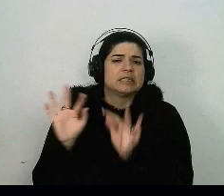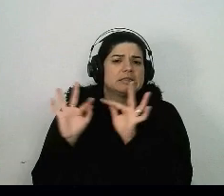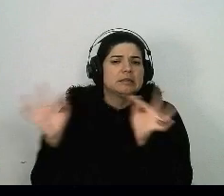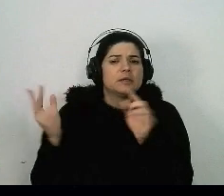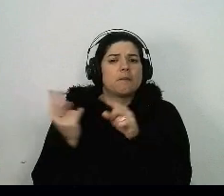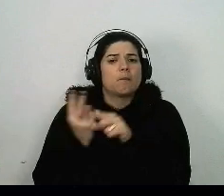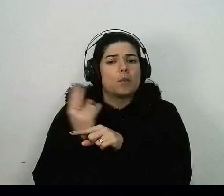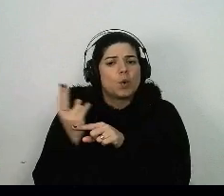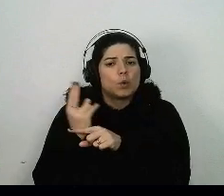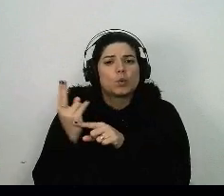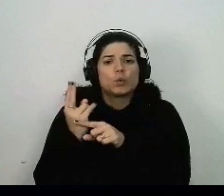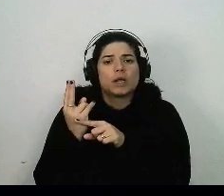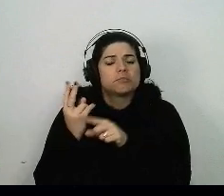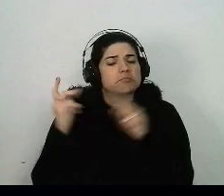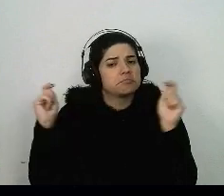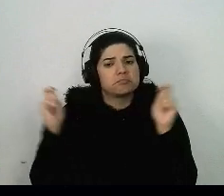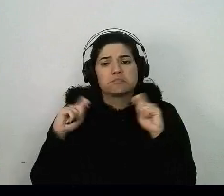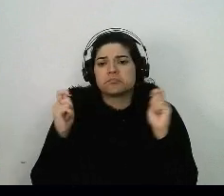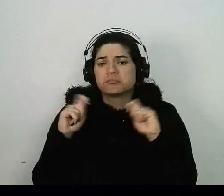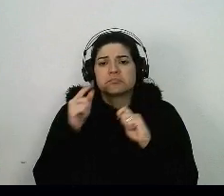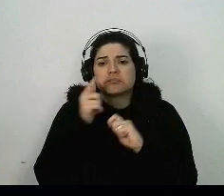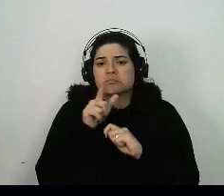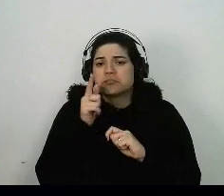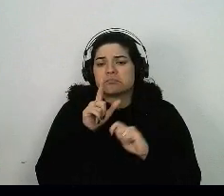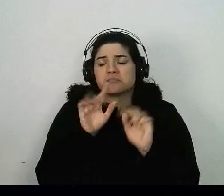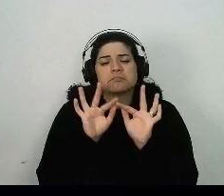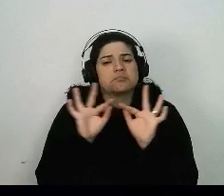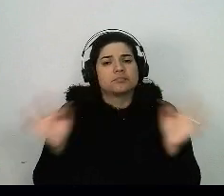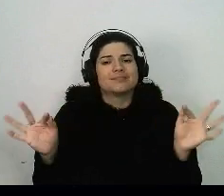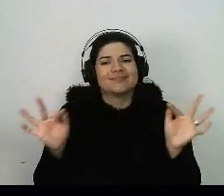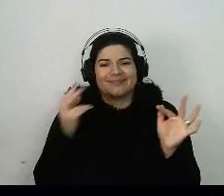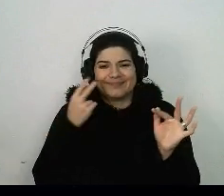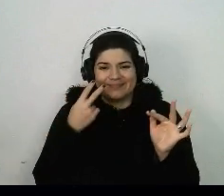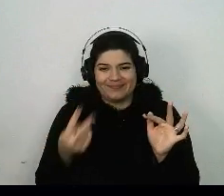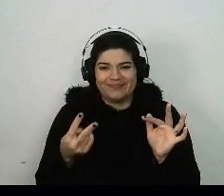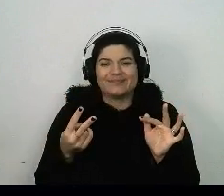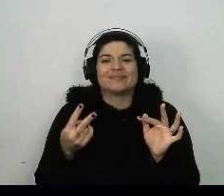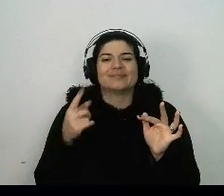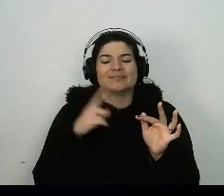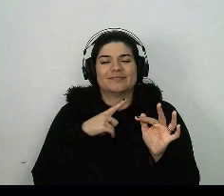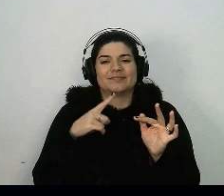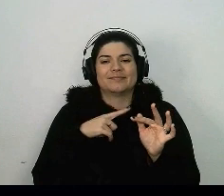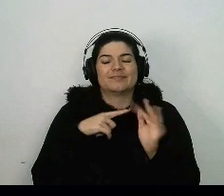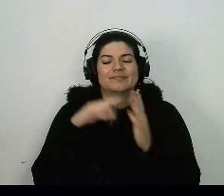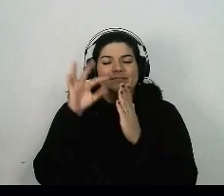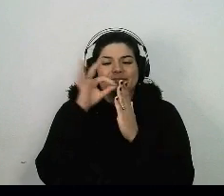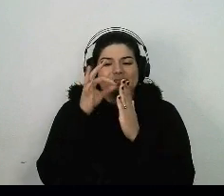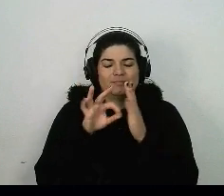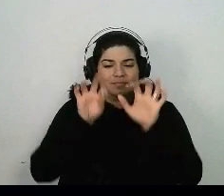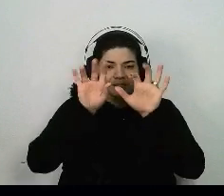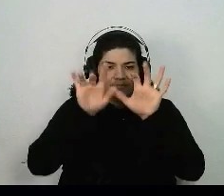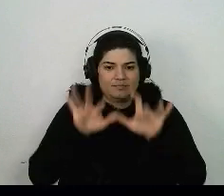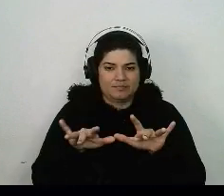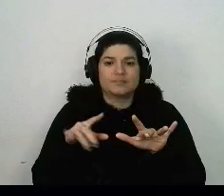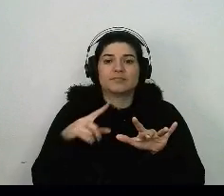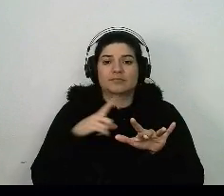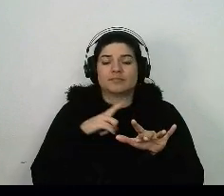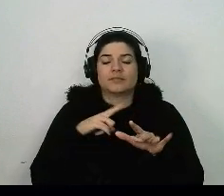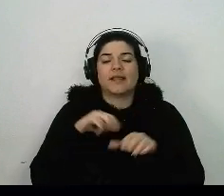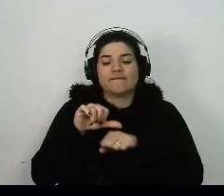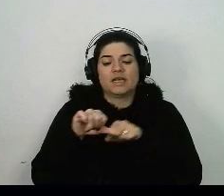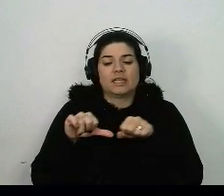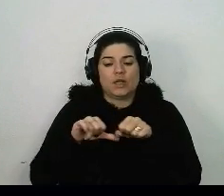ordenando. Então, até a escrita aqui, né, dos comandos no padrão de versão de documento fica mais